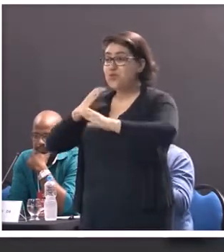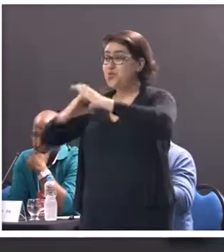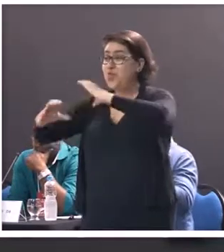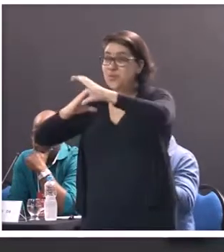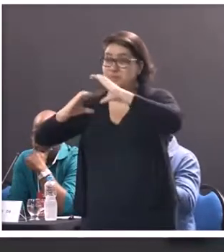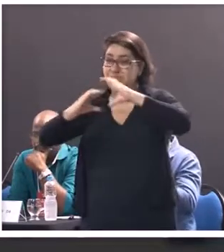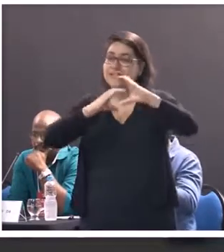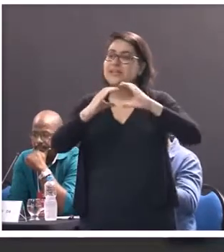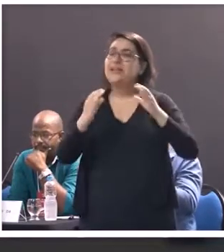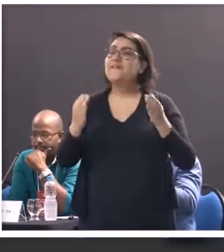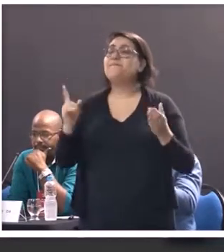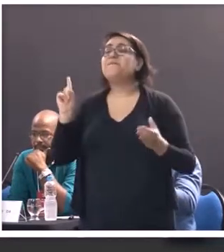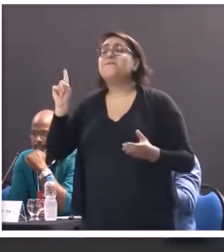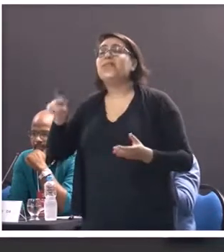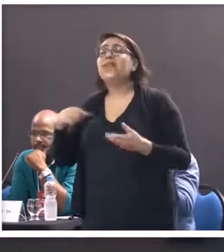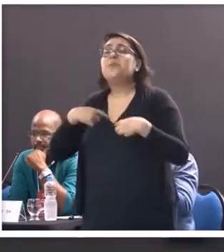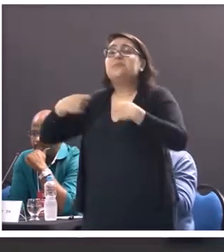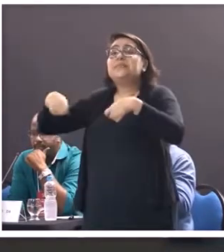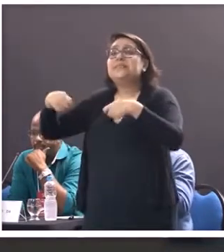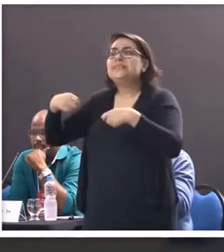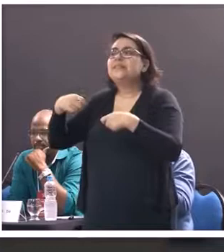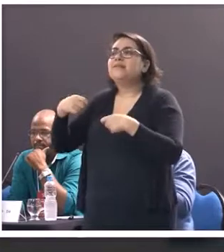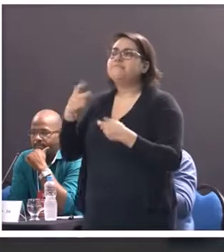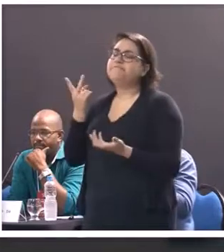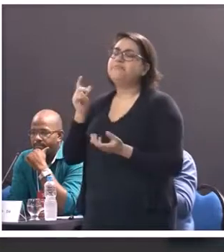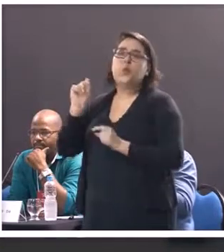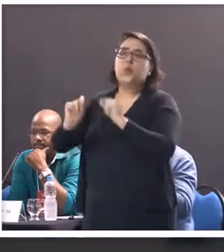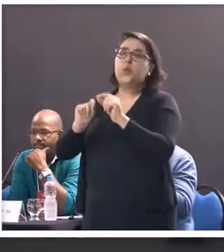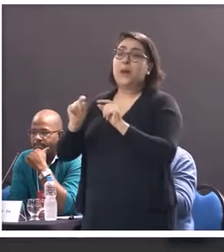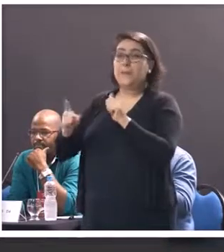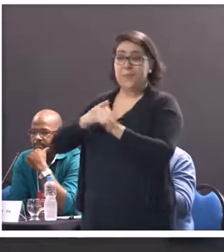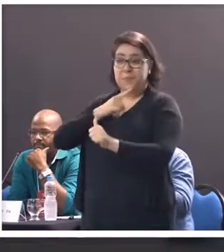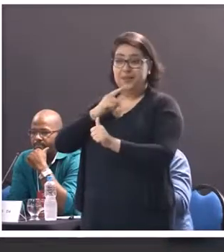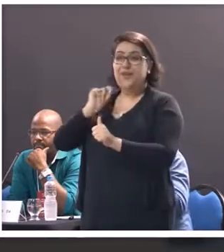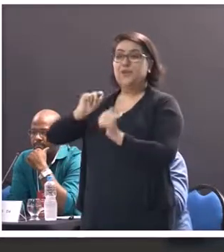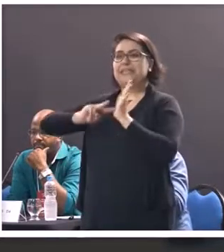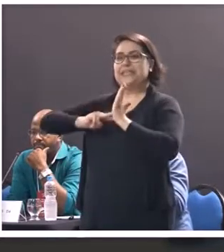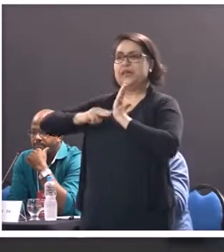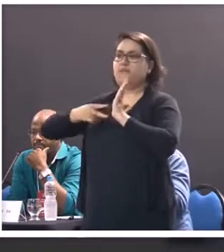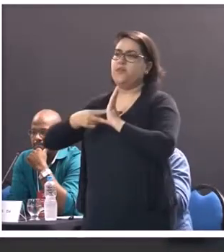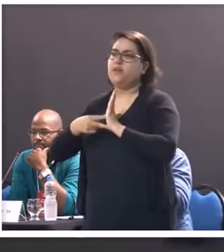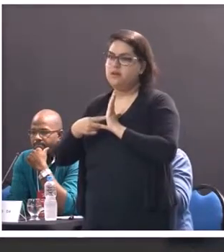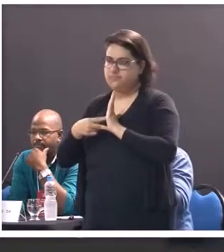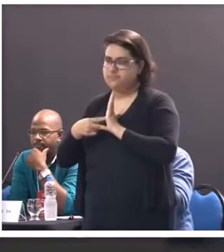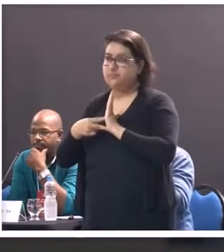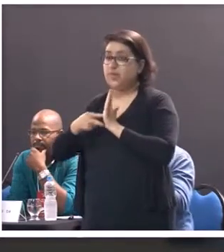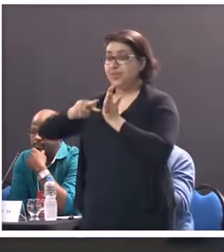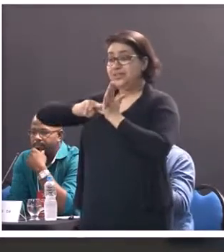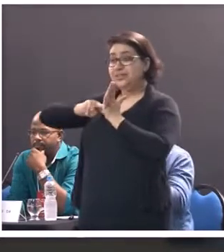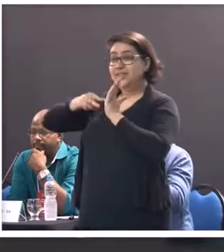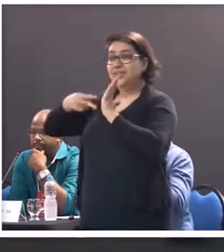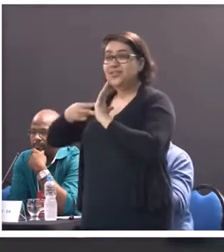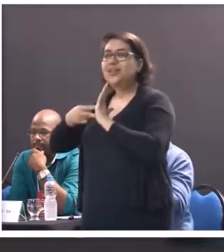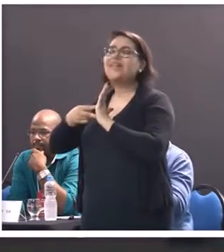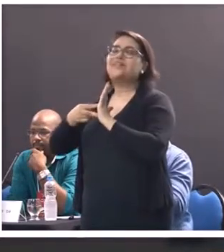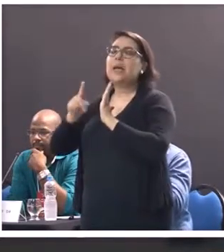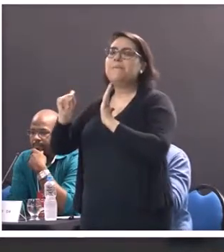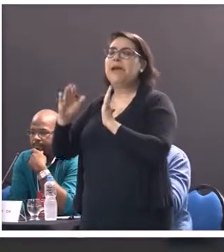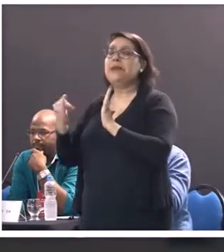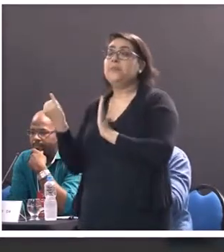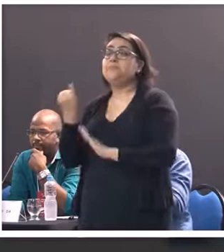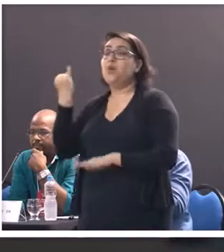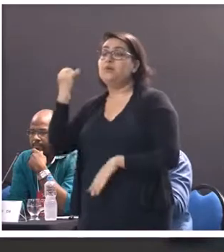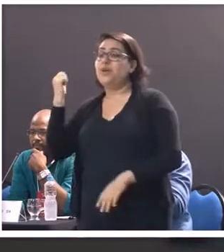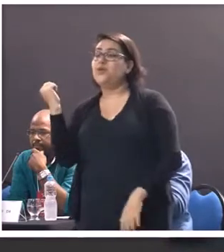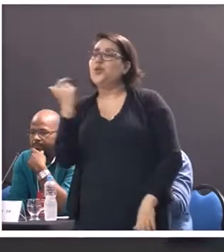comunicação, a gente tem que se pautar, primeiramente, no significado. O significado ele é muito mais importante